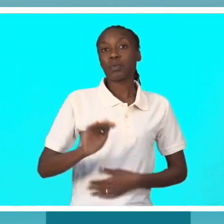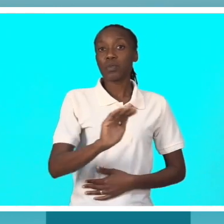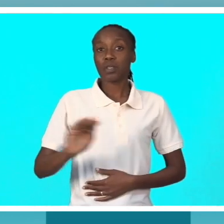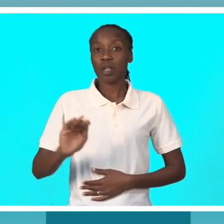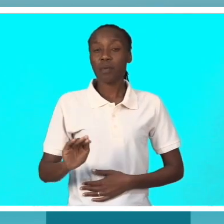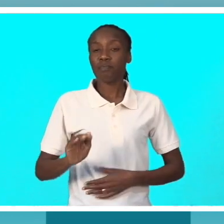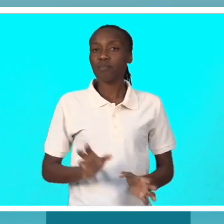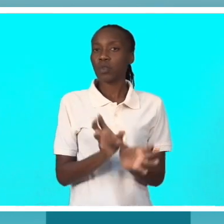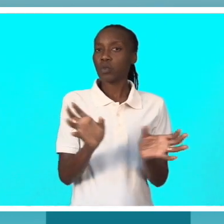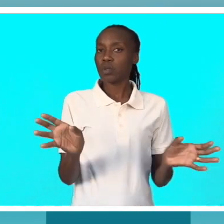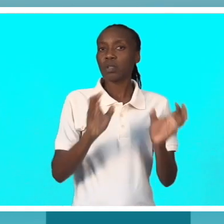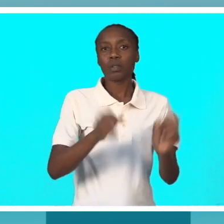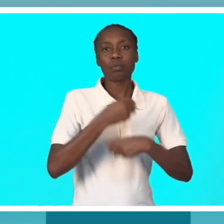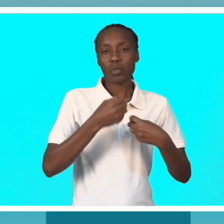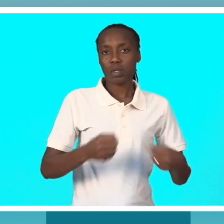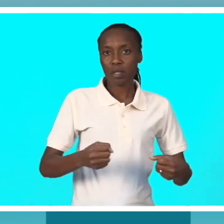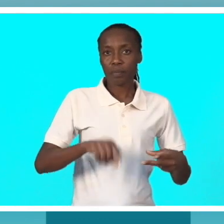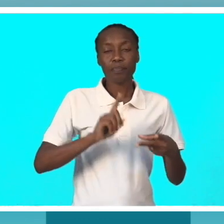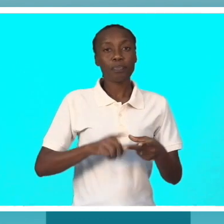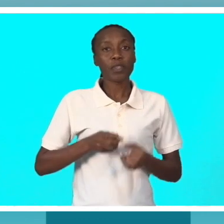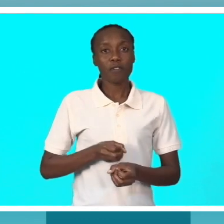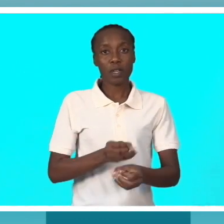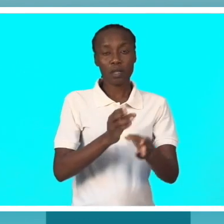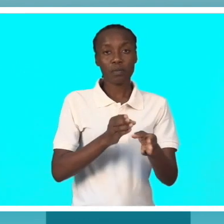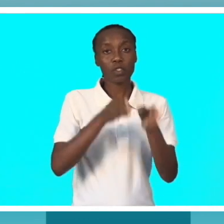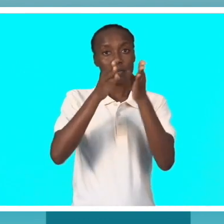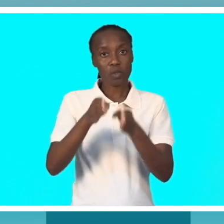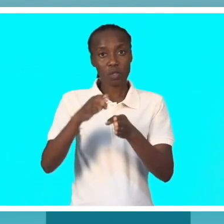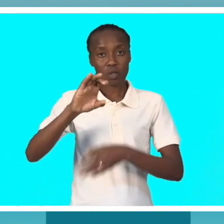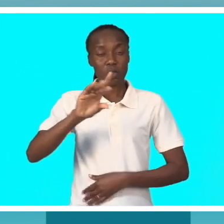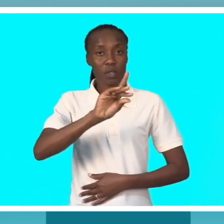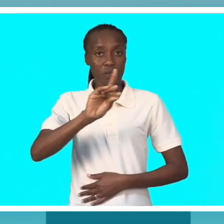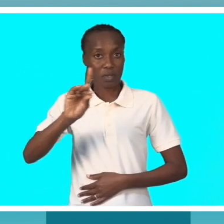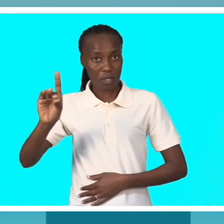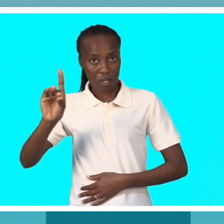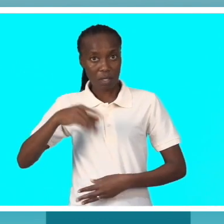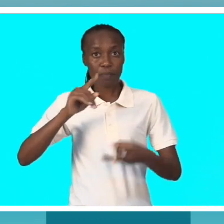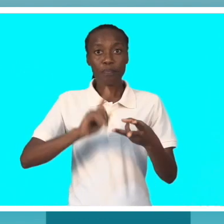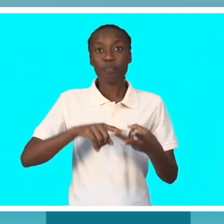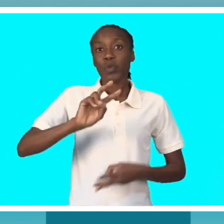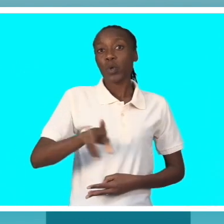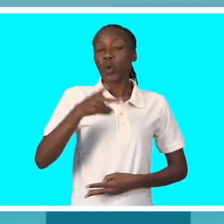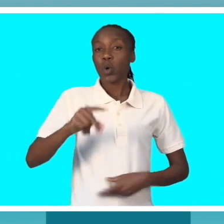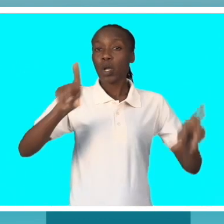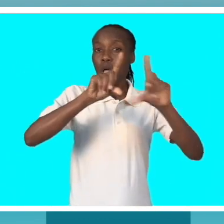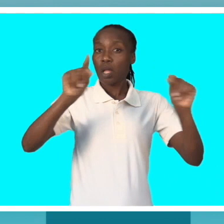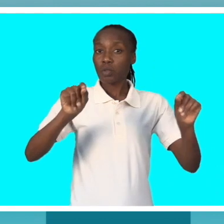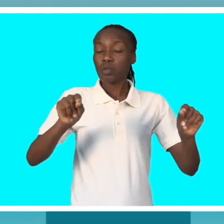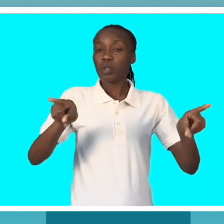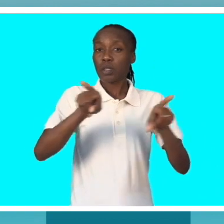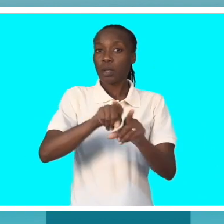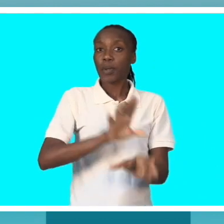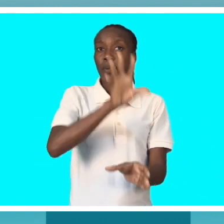social, não há exclusão. Portanto, falamos de pessoas com deficiência e outros conceitos que queramos